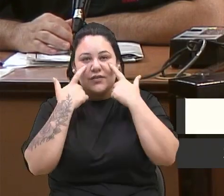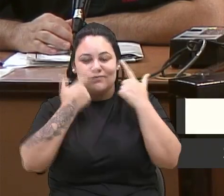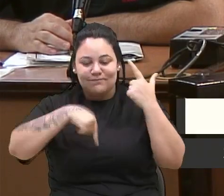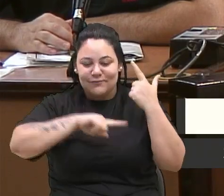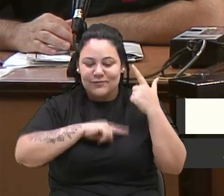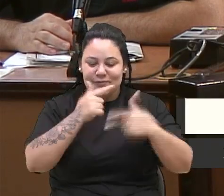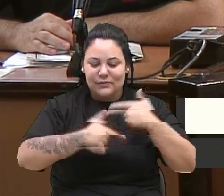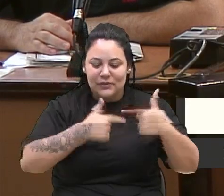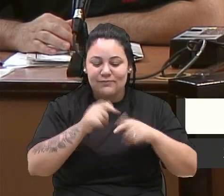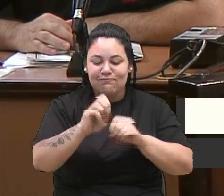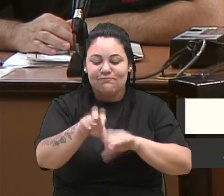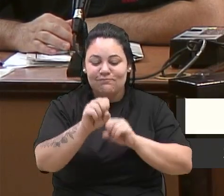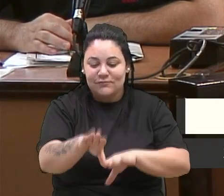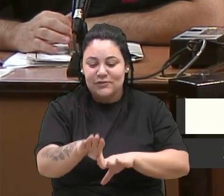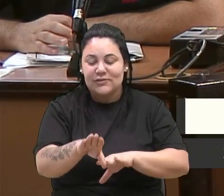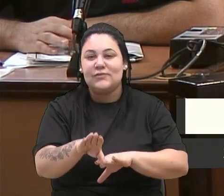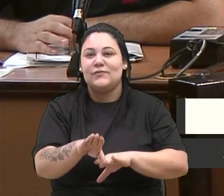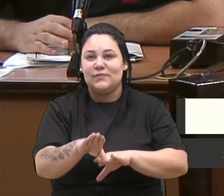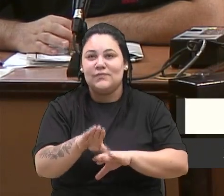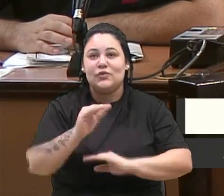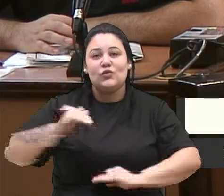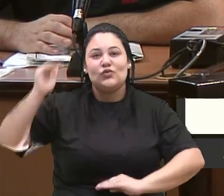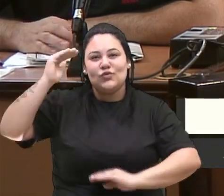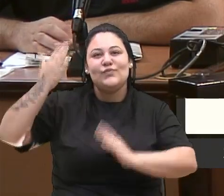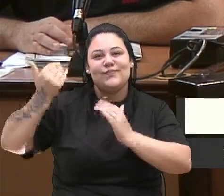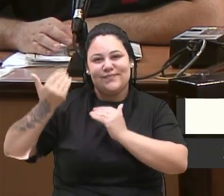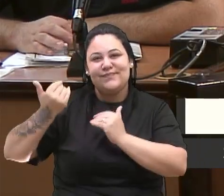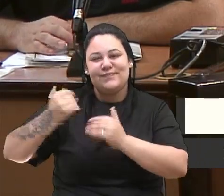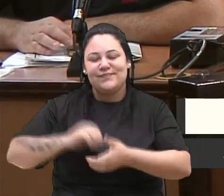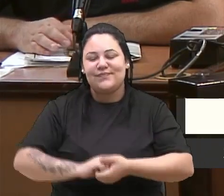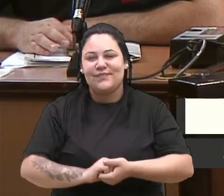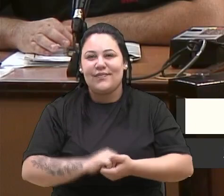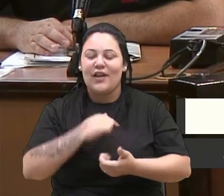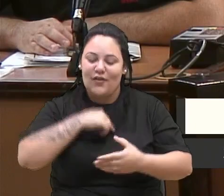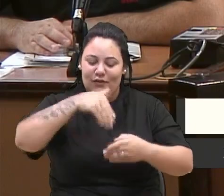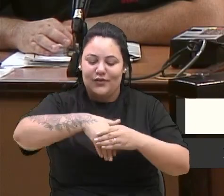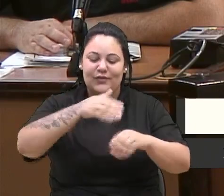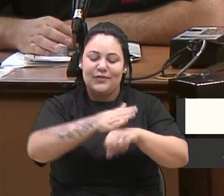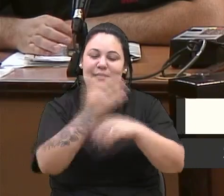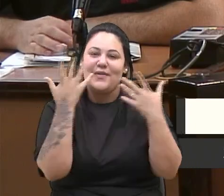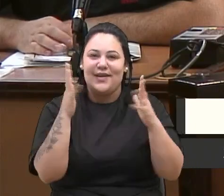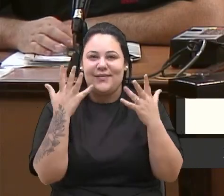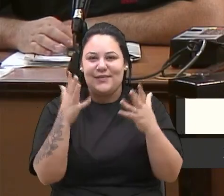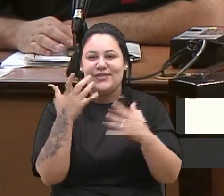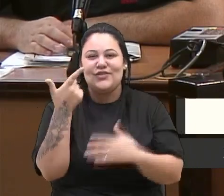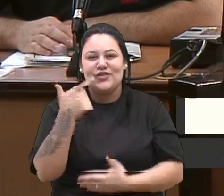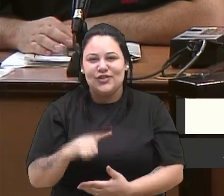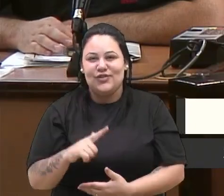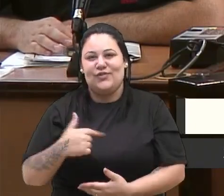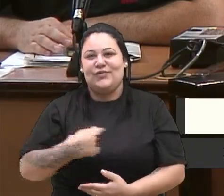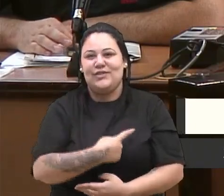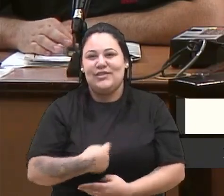educação dessas crianças e desse adolescente. Obviamente, votarei favorável e parabéns novamente, vereador Zanquim, pela proposição. Obrigado, presidente.